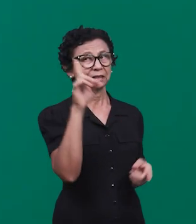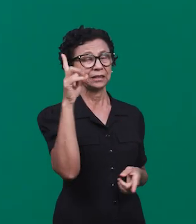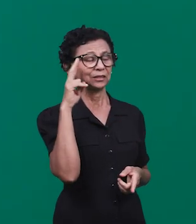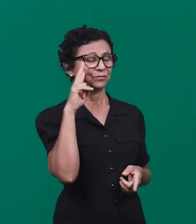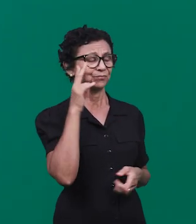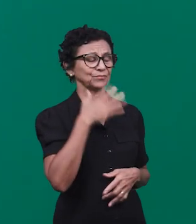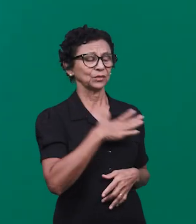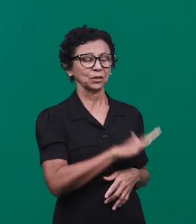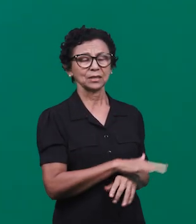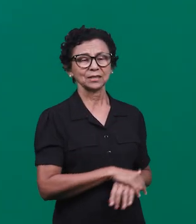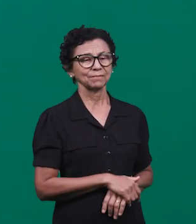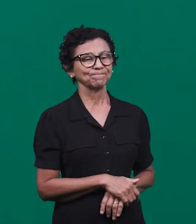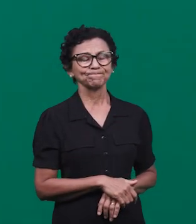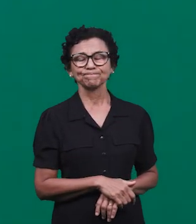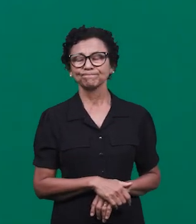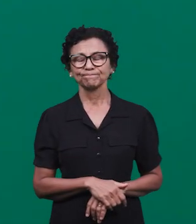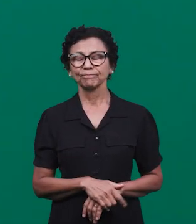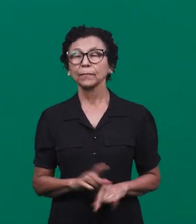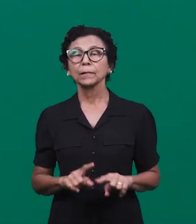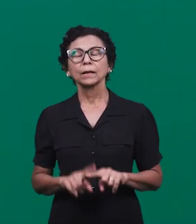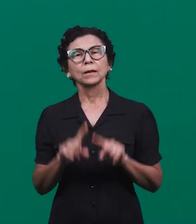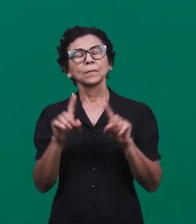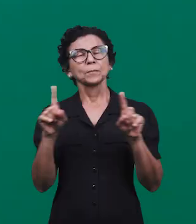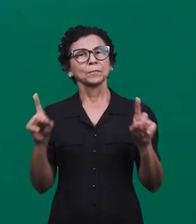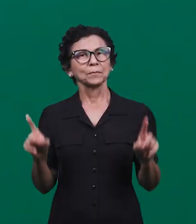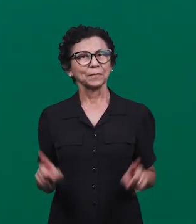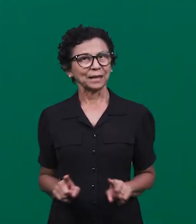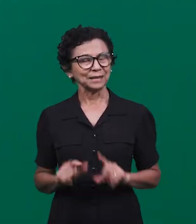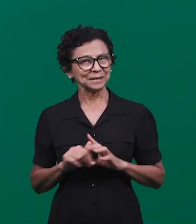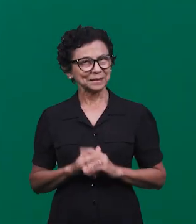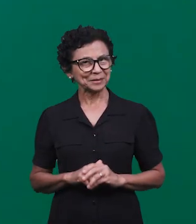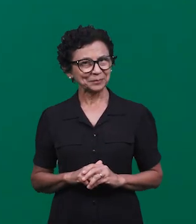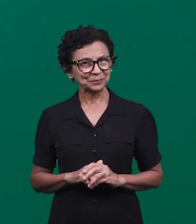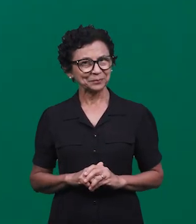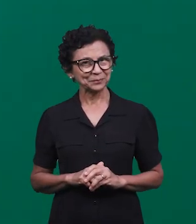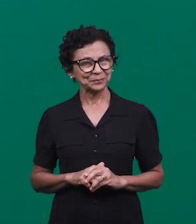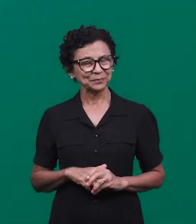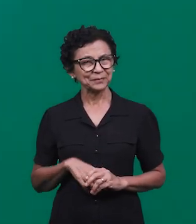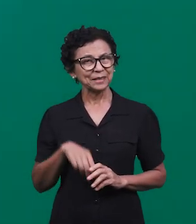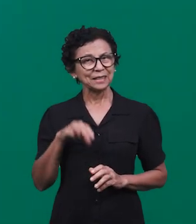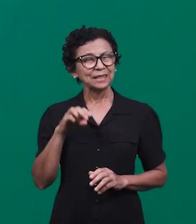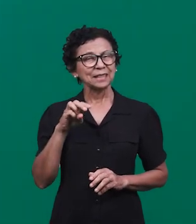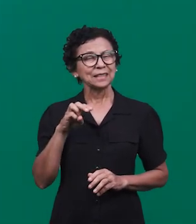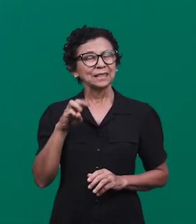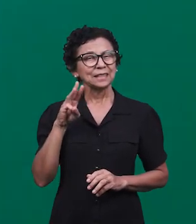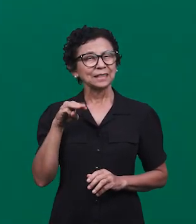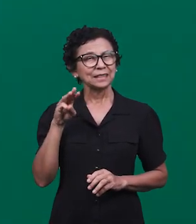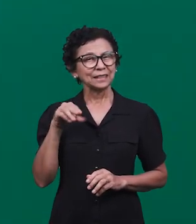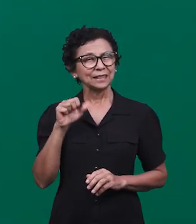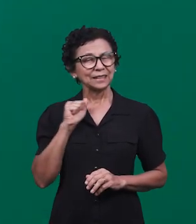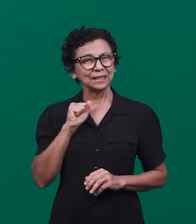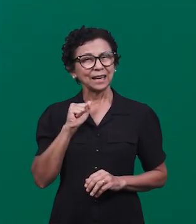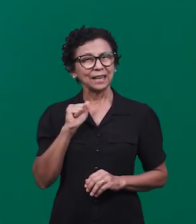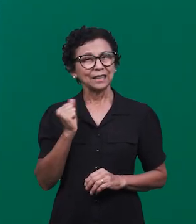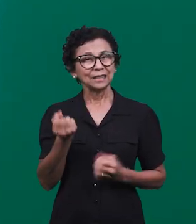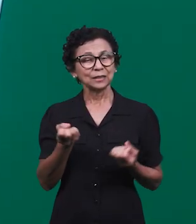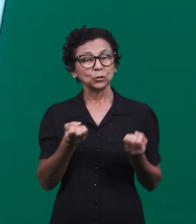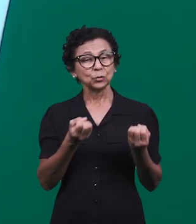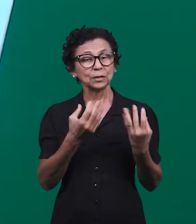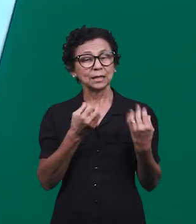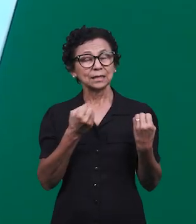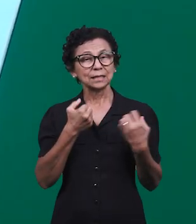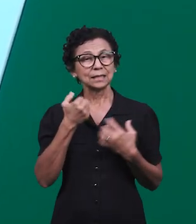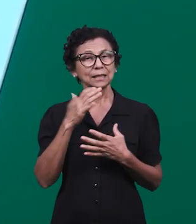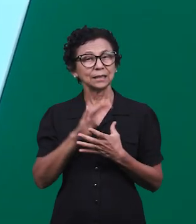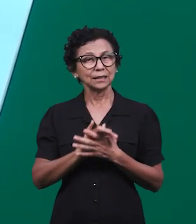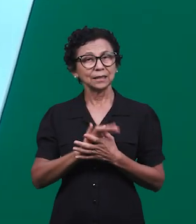ao nome do Senhor. Mas sabe quem que nos ensina a reconhecer estes ensinos? O que é